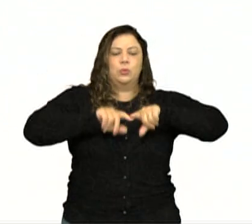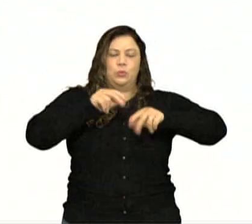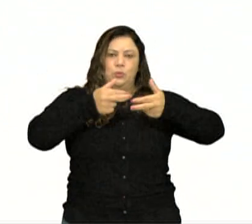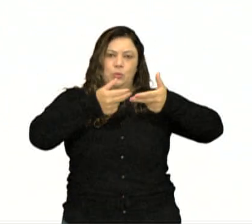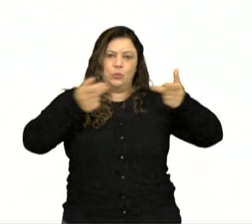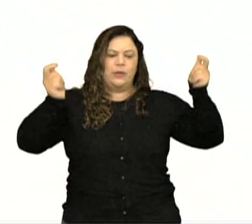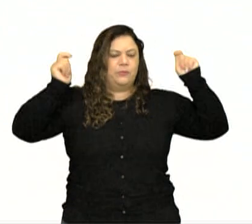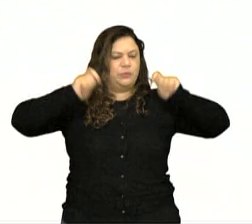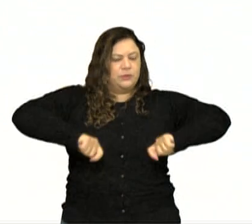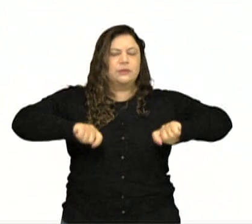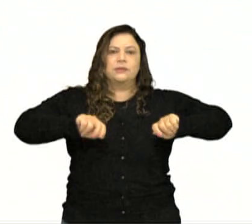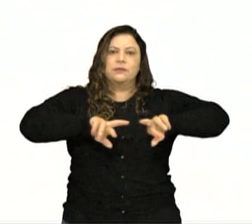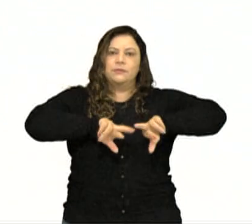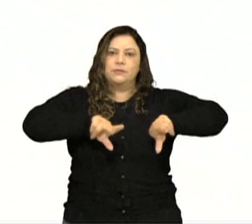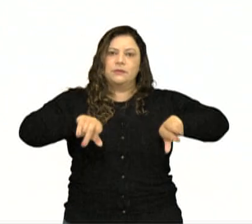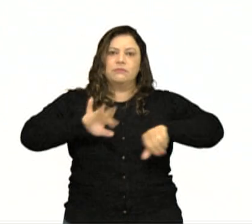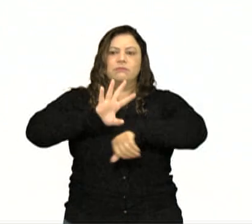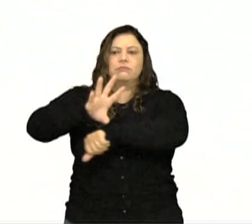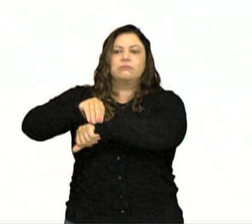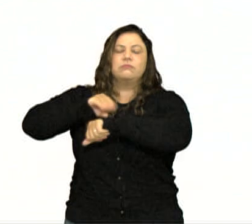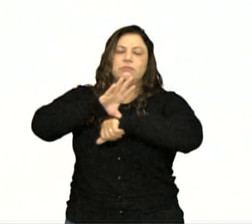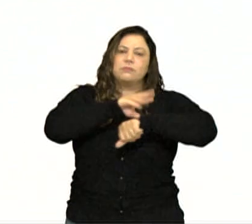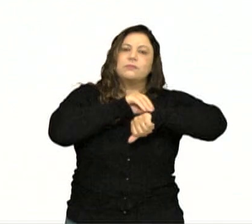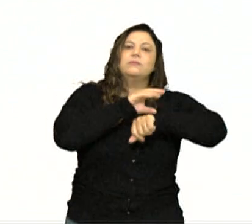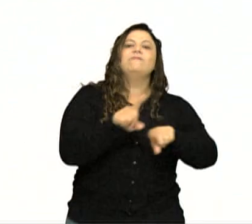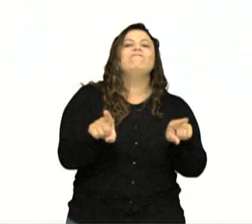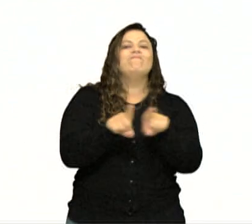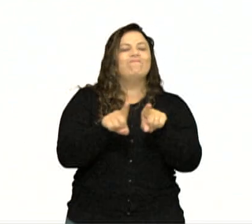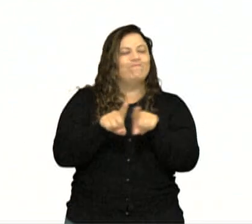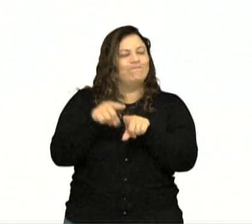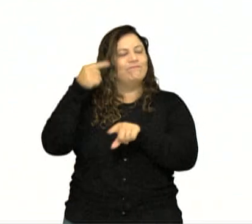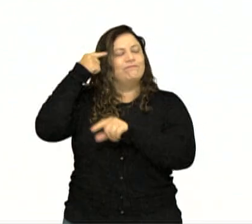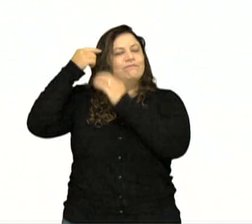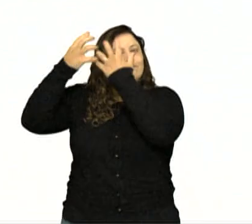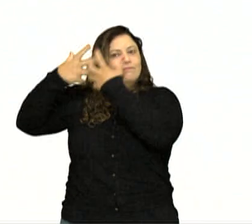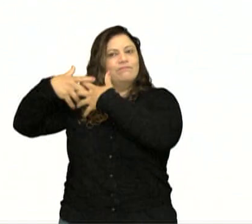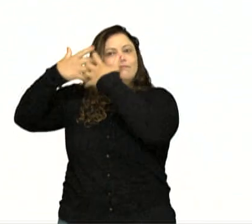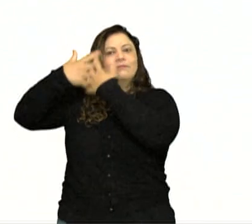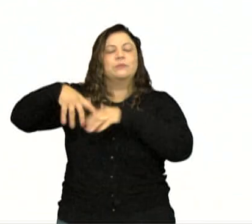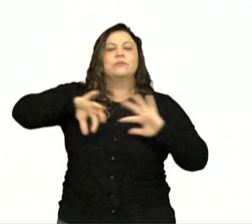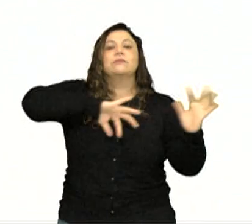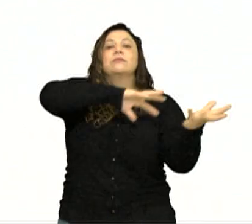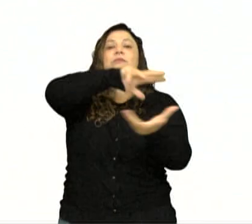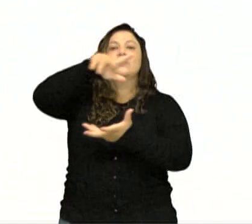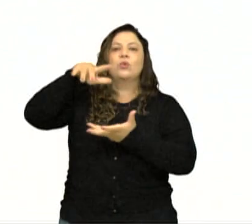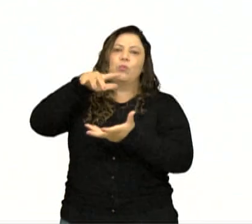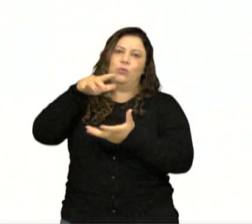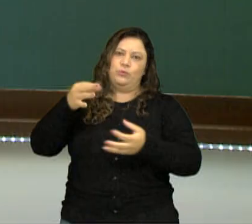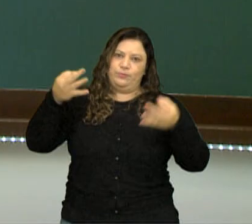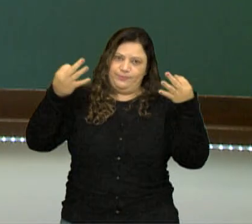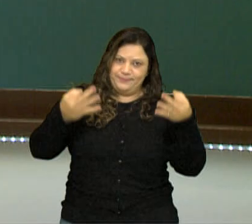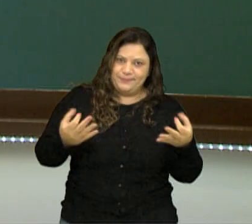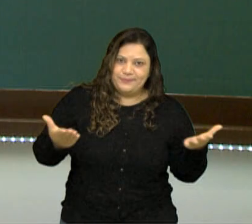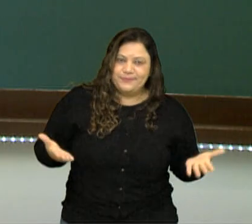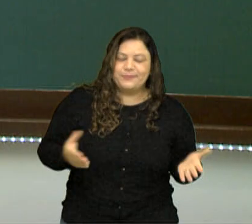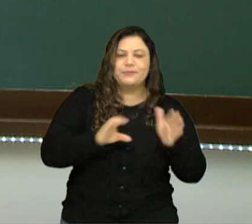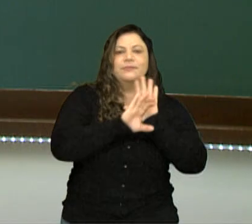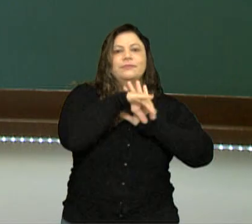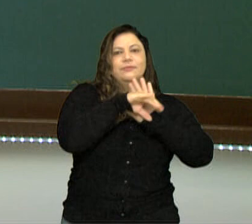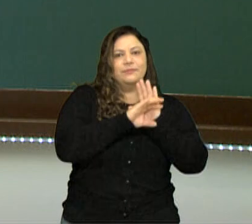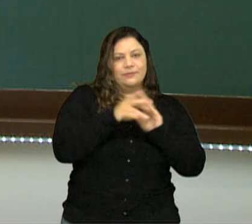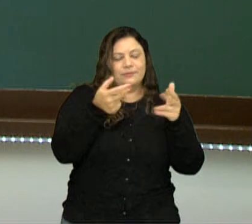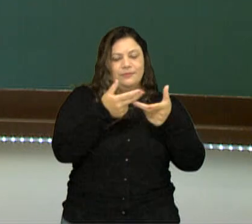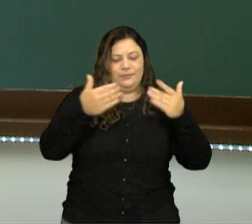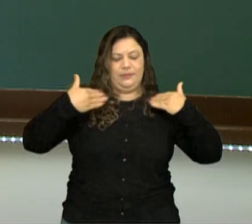me possibilitar conhecer também racionalmente o mundo, certo? Então, eles têm essa concepção aí